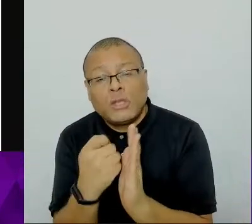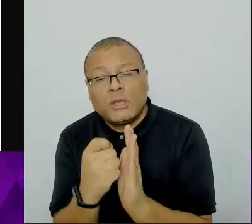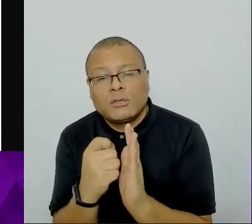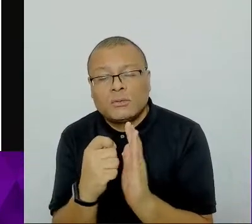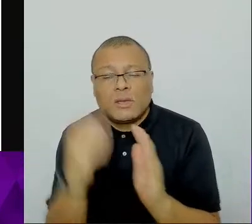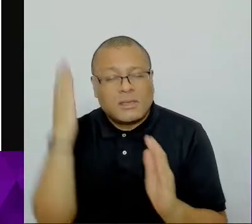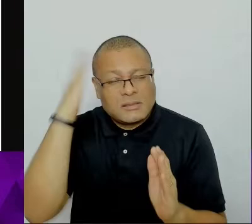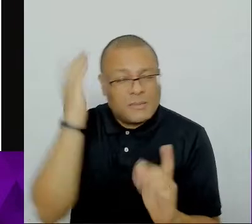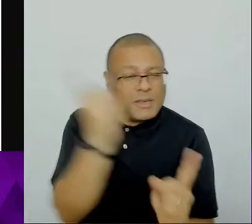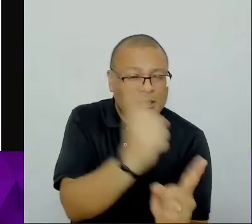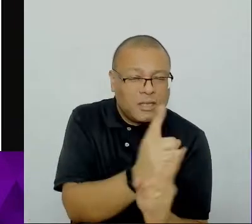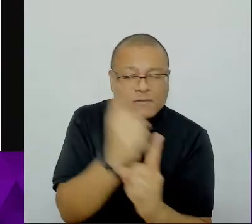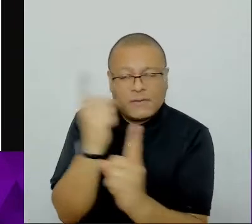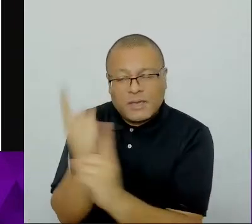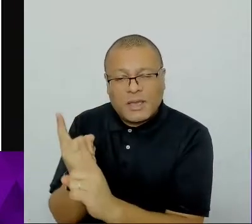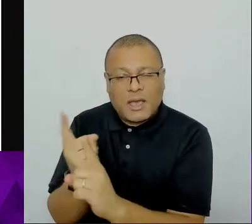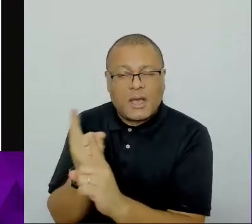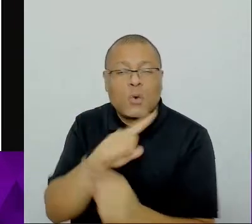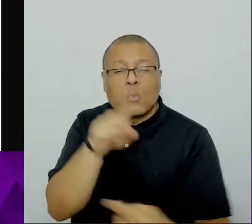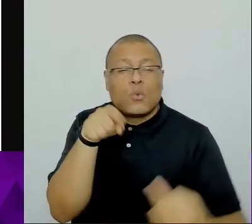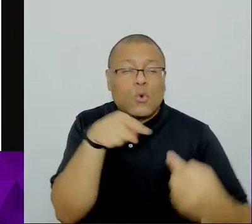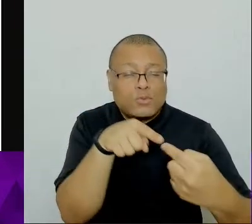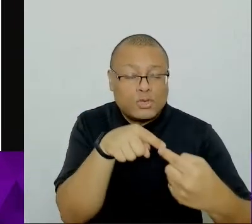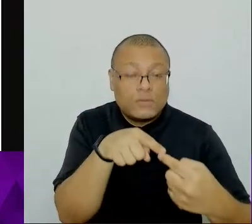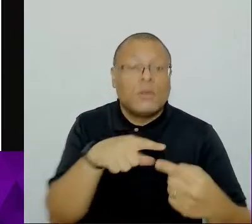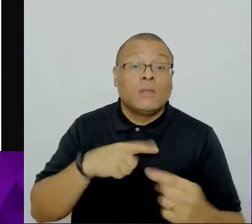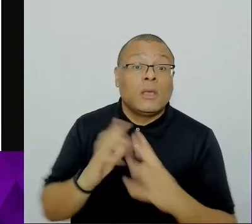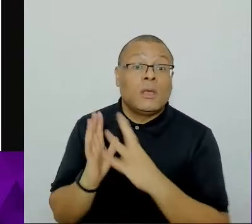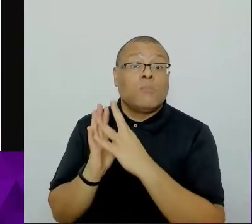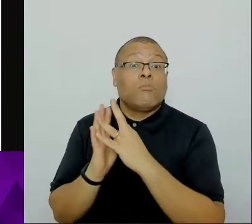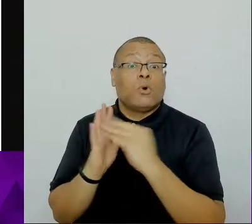parte tem modelos também